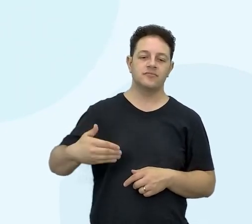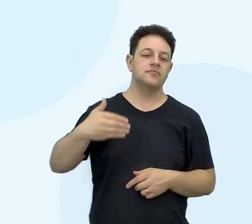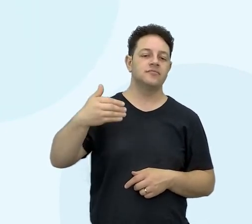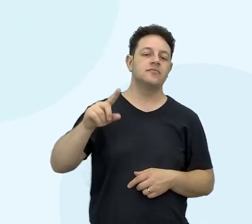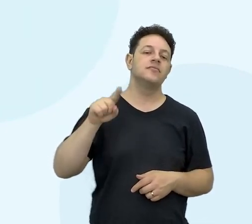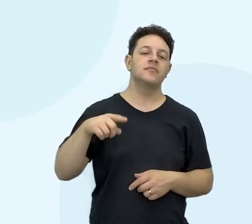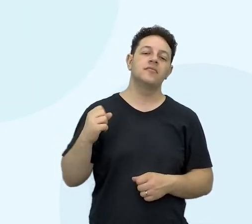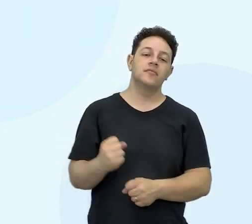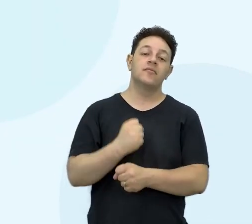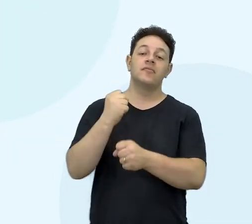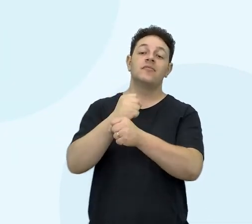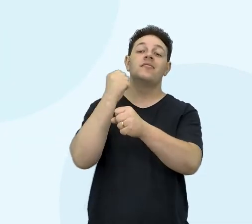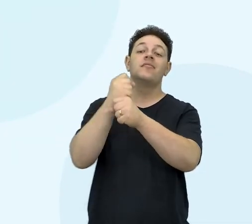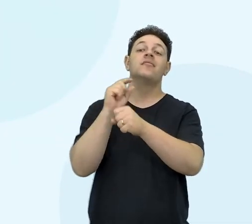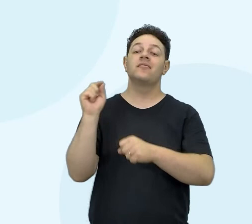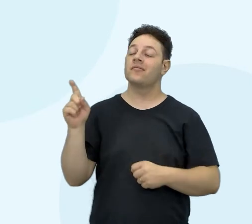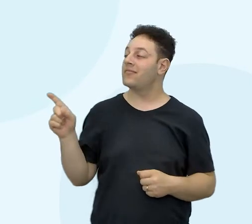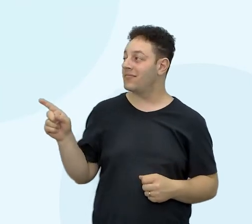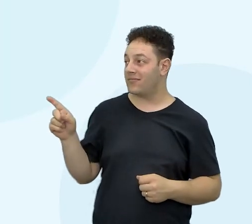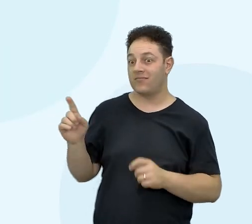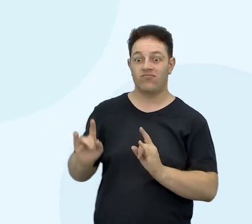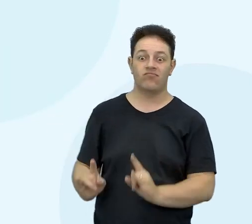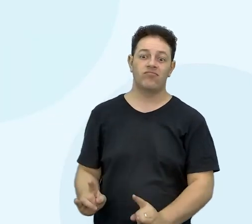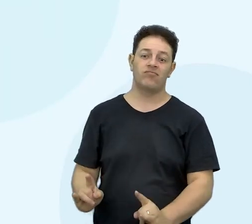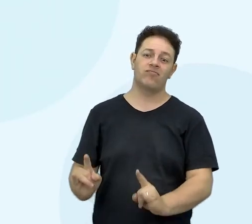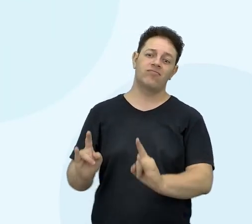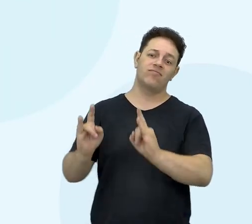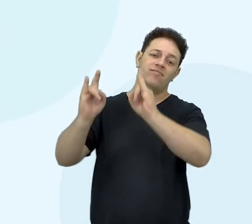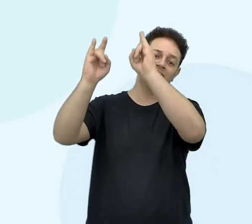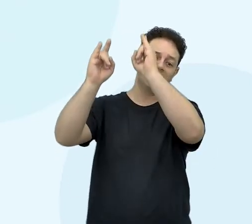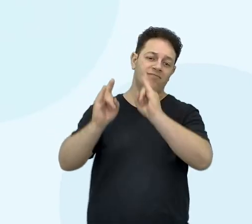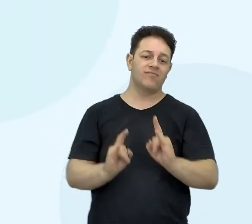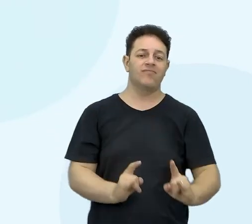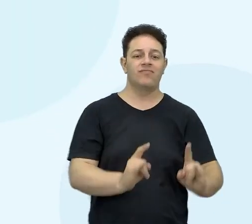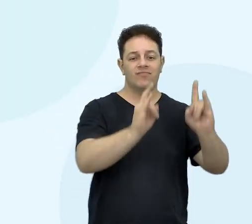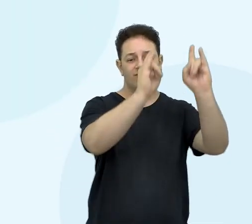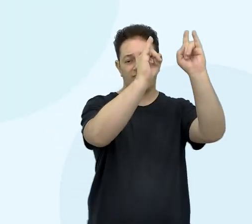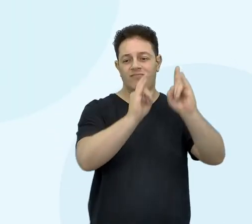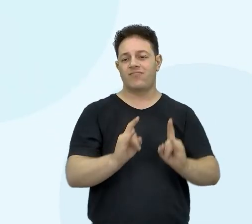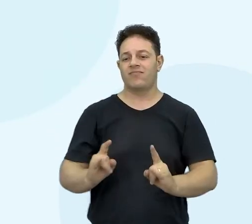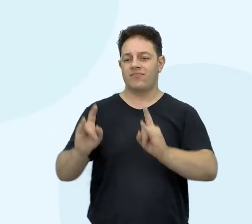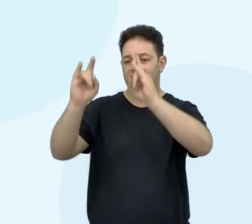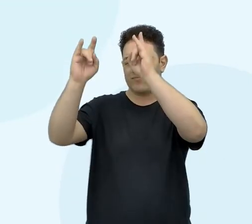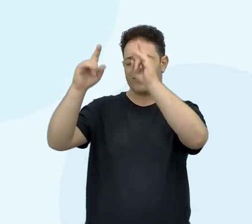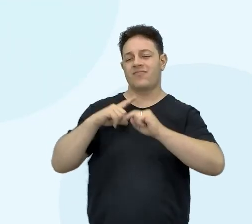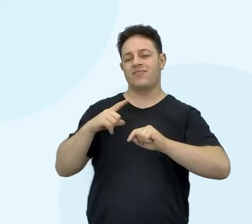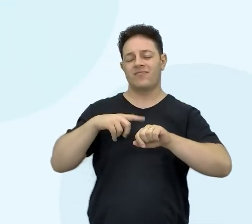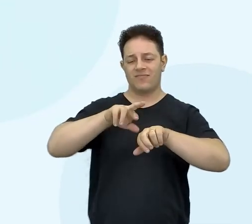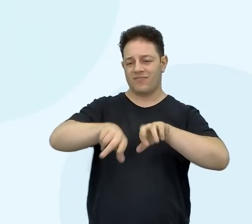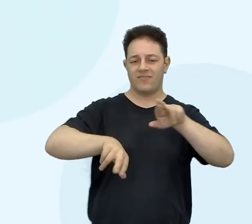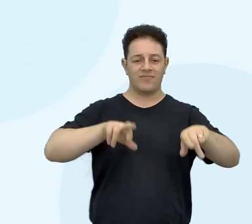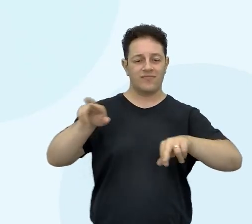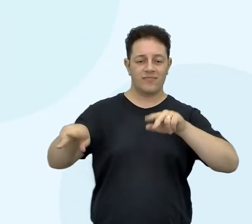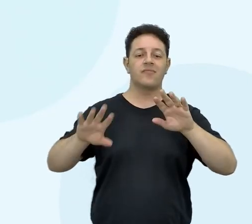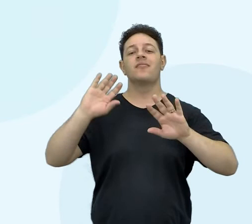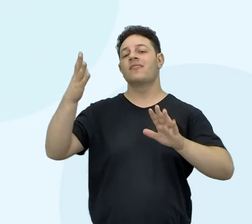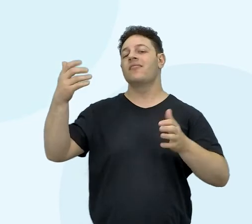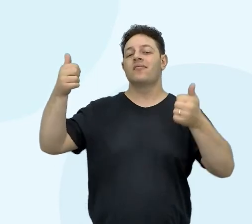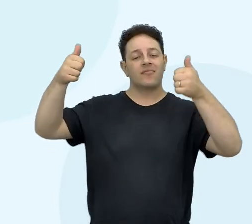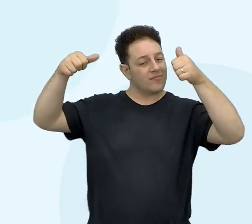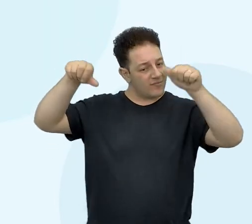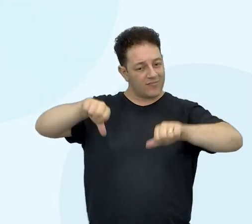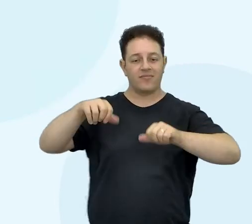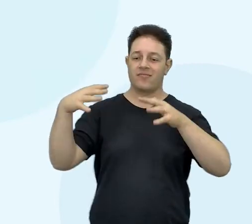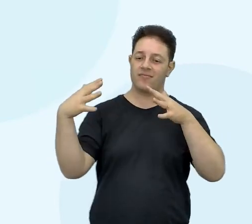construção de grandes edificações, torres, prédios, etc.,